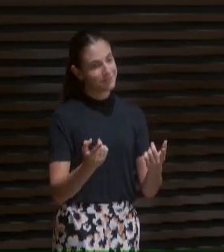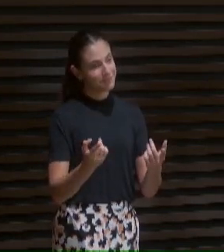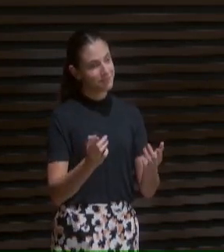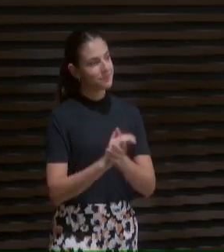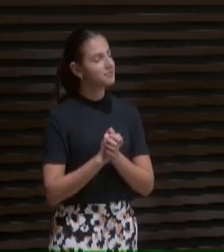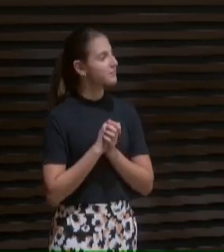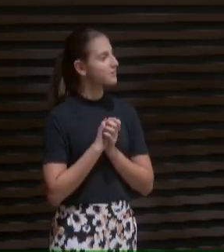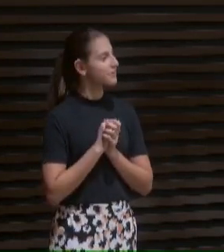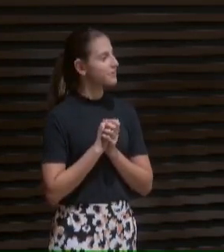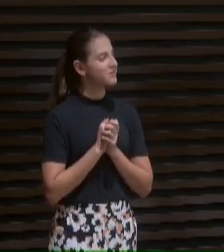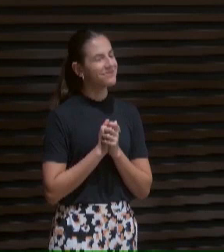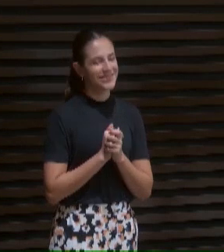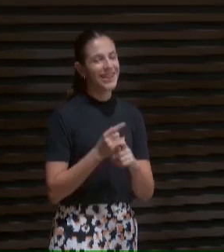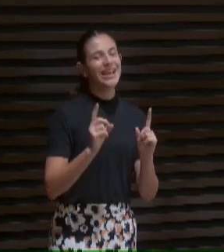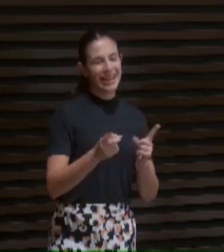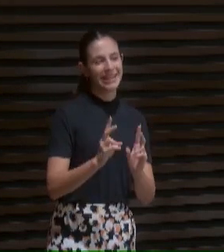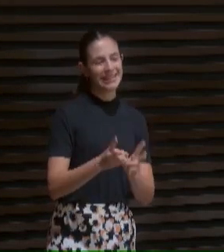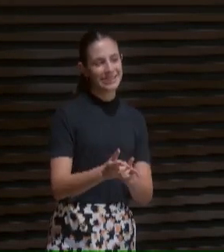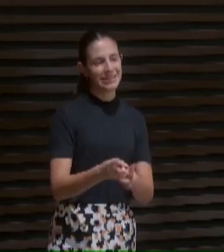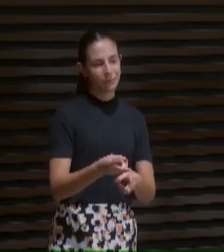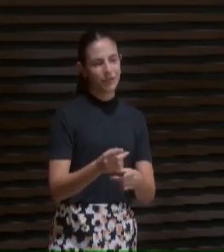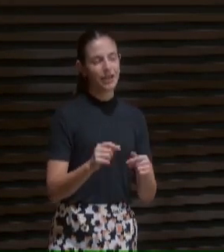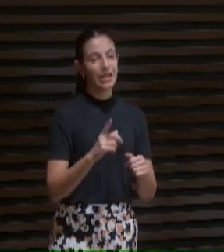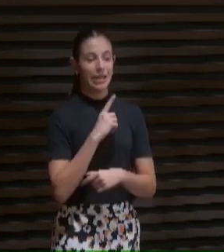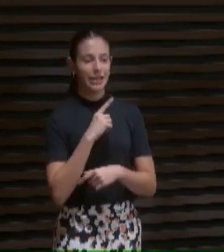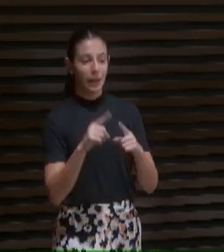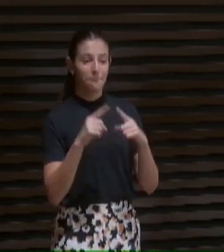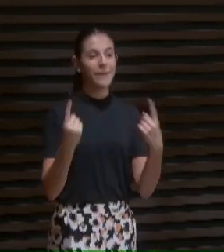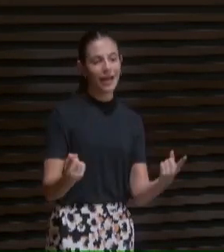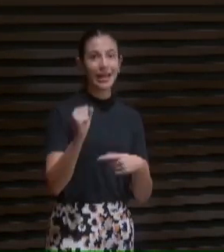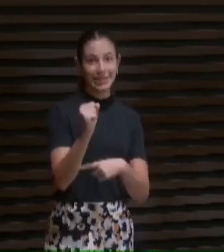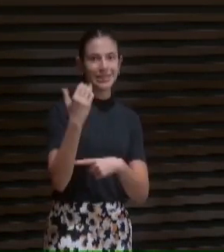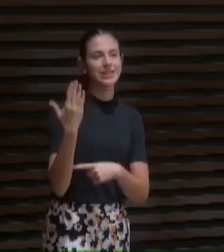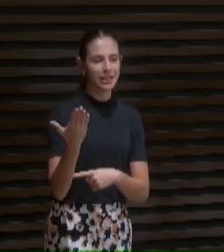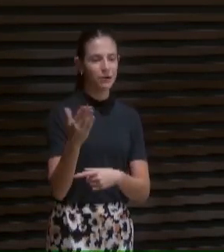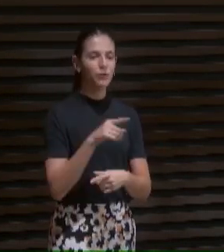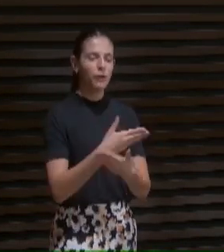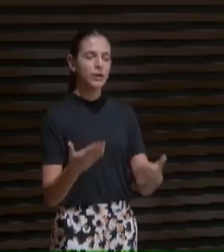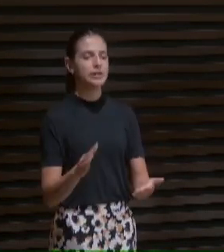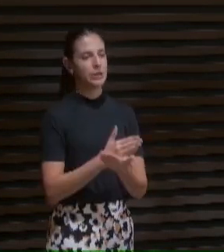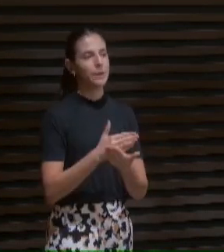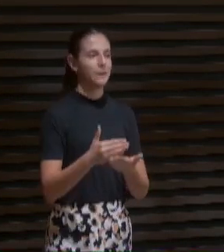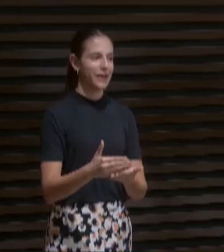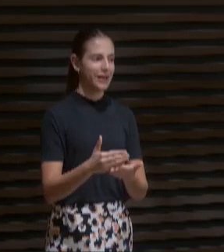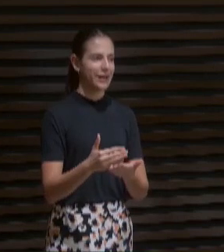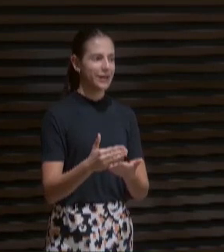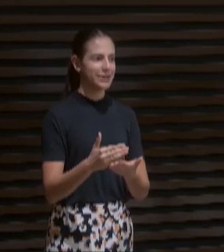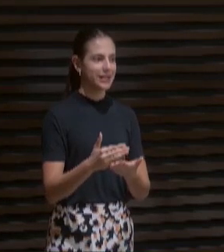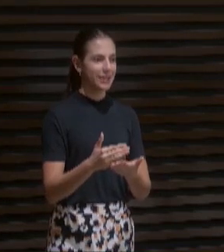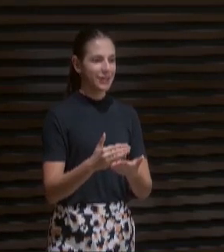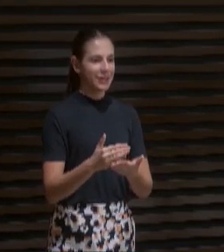quando tiver um todavia, um então na Bíblia, aí é hora de você começar a